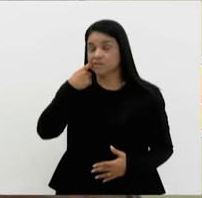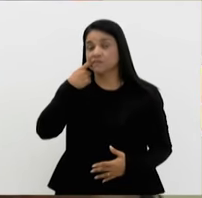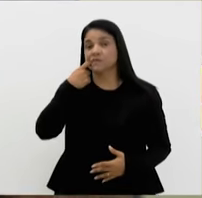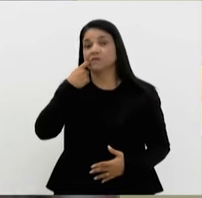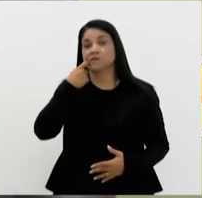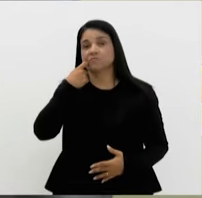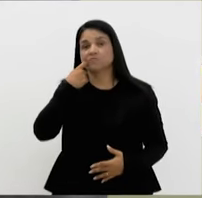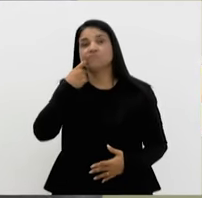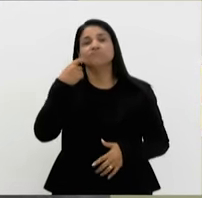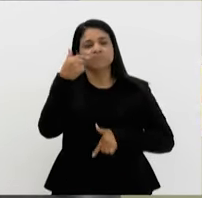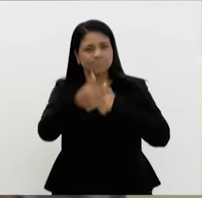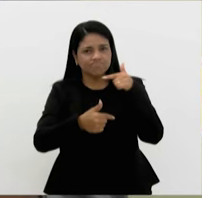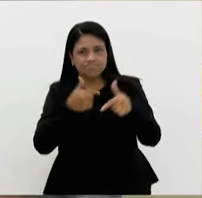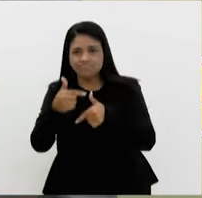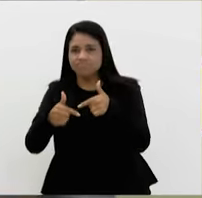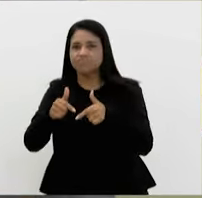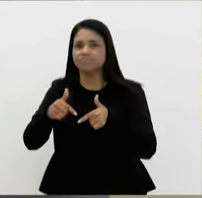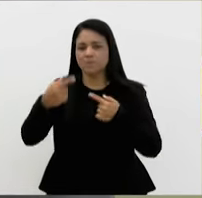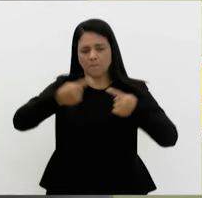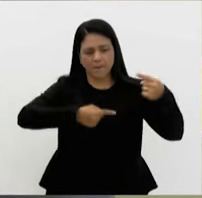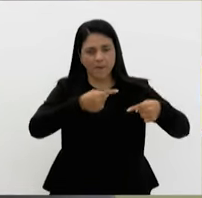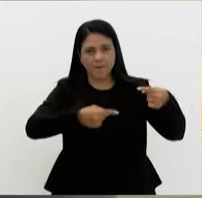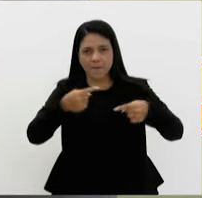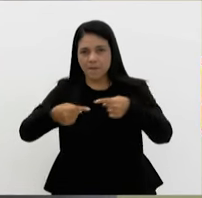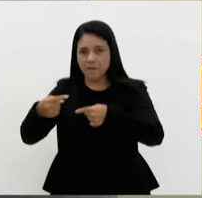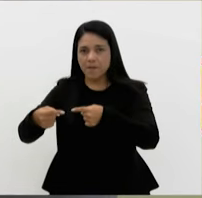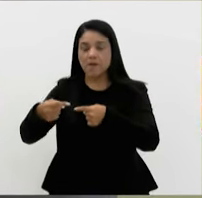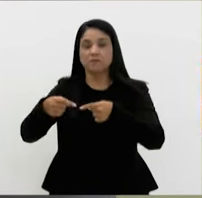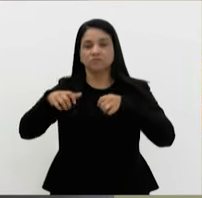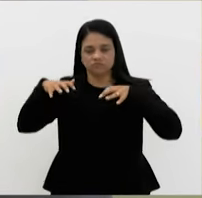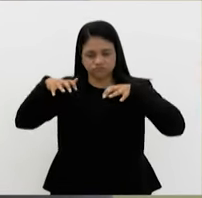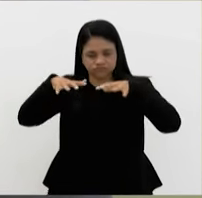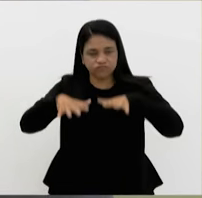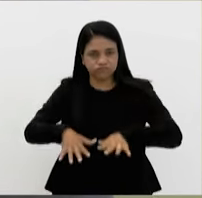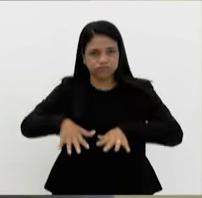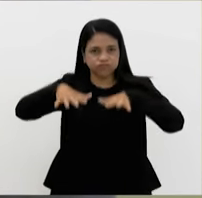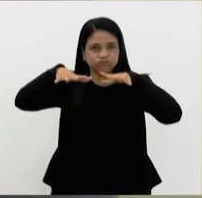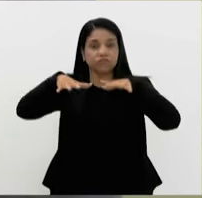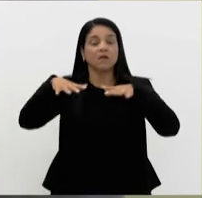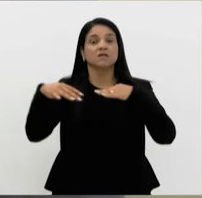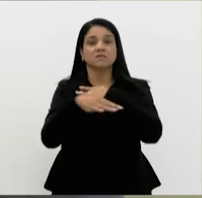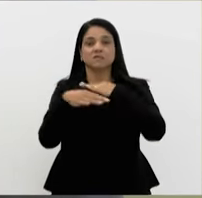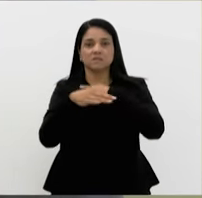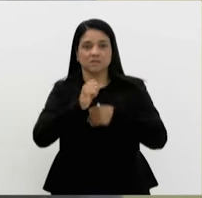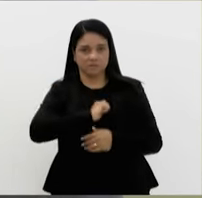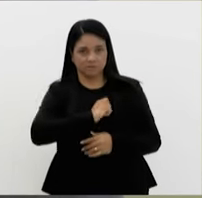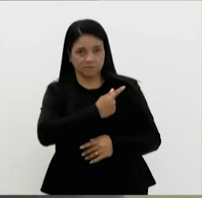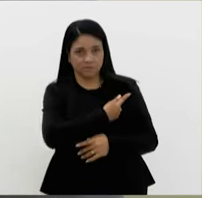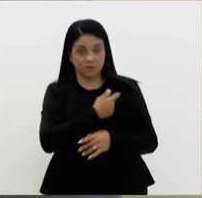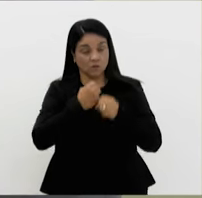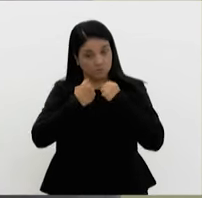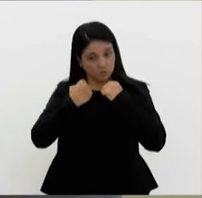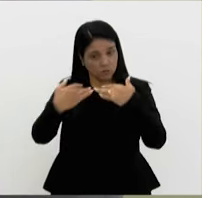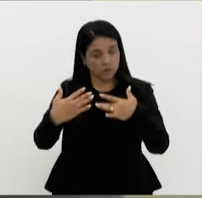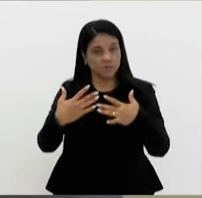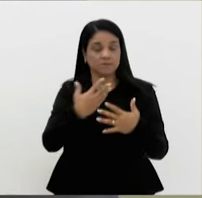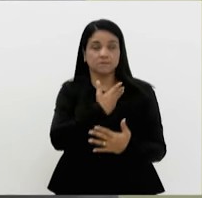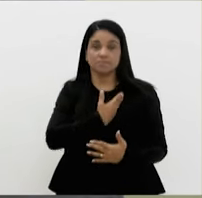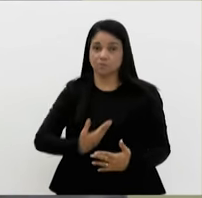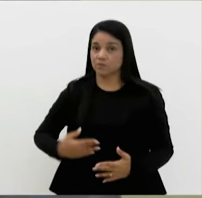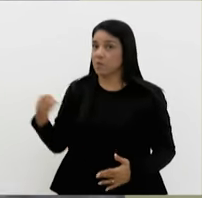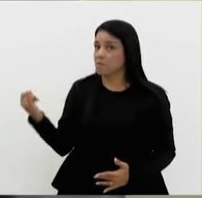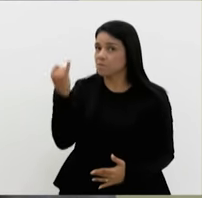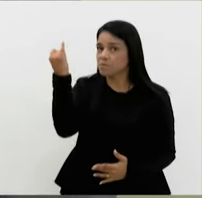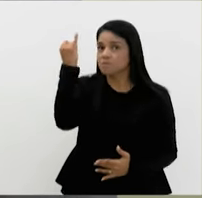fizemos bastante debates sobre a questão do alagamento e enchentes na cidade de São Gonçalo. Uma audiência importantíssima.